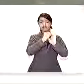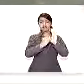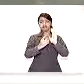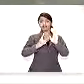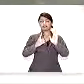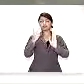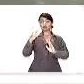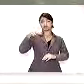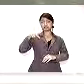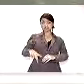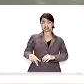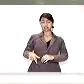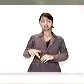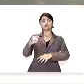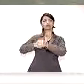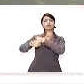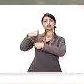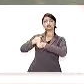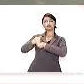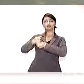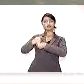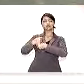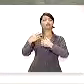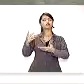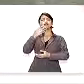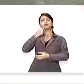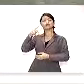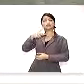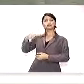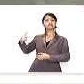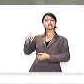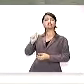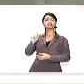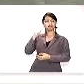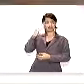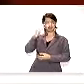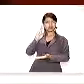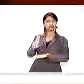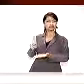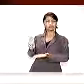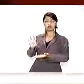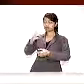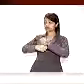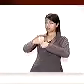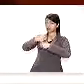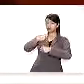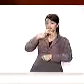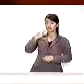presidentes o exercício de qual é o presidente da é possível de saber exercício